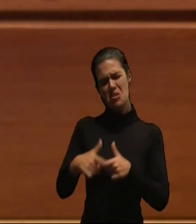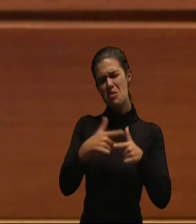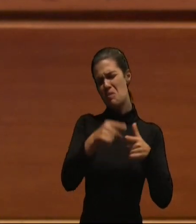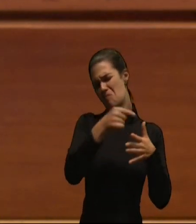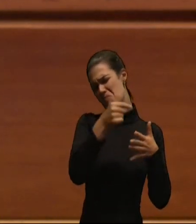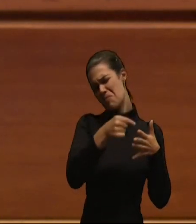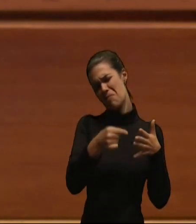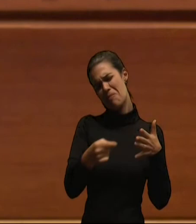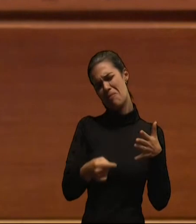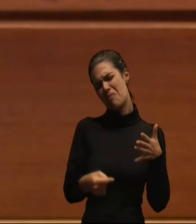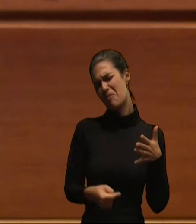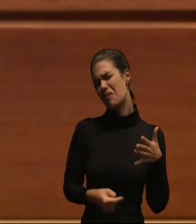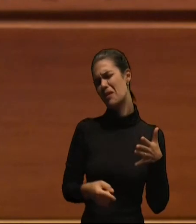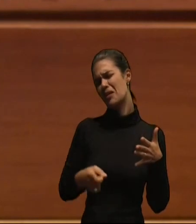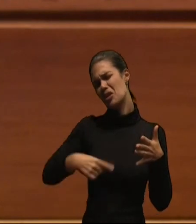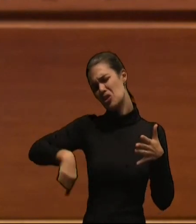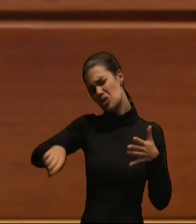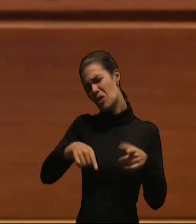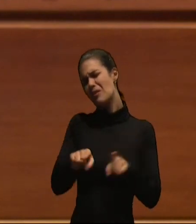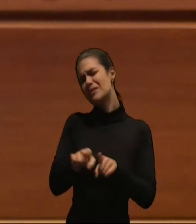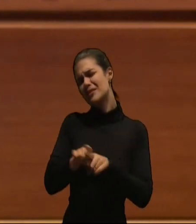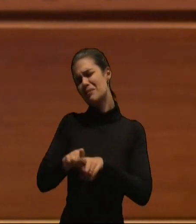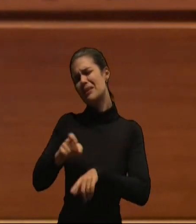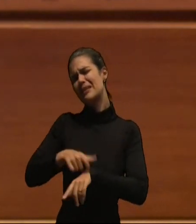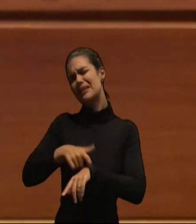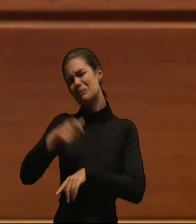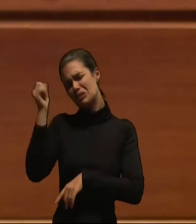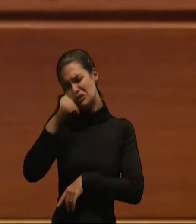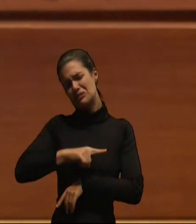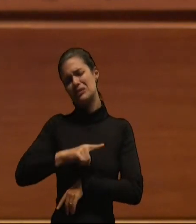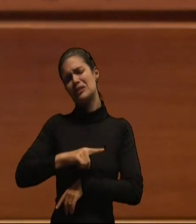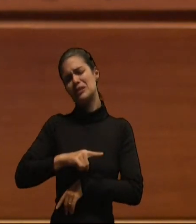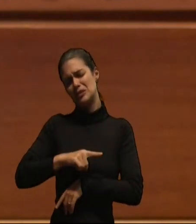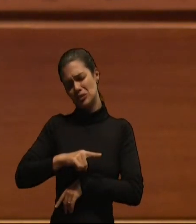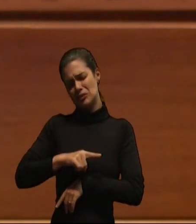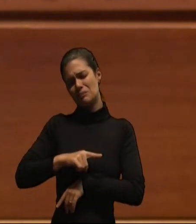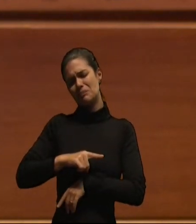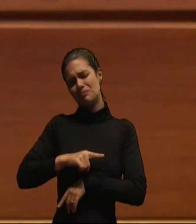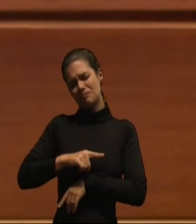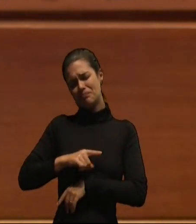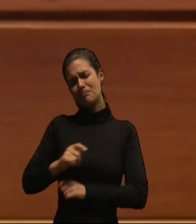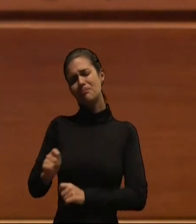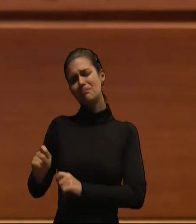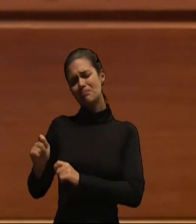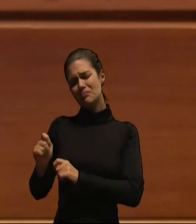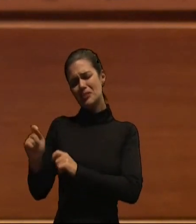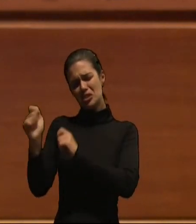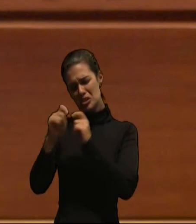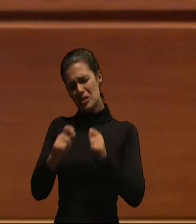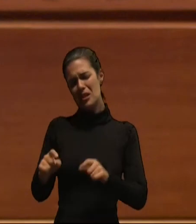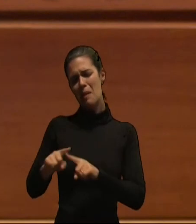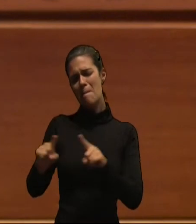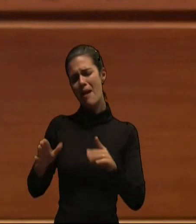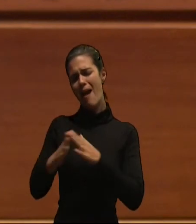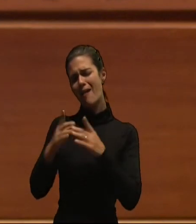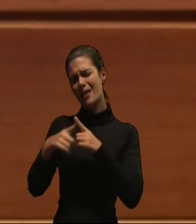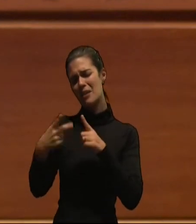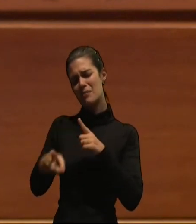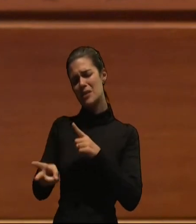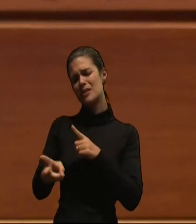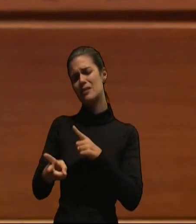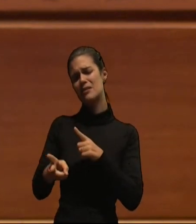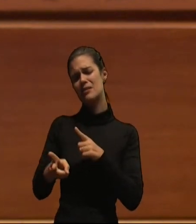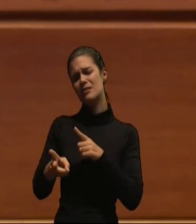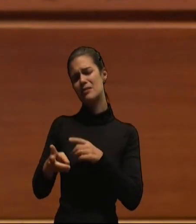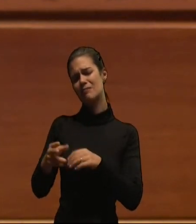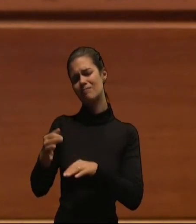Senhor. Estamos vivendo hoje tempos difíceis de provação, mas que a Tua igreja continue a perseverar. Ajuda-nos,